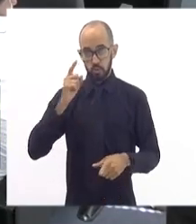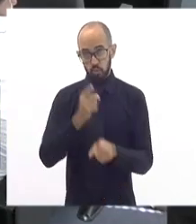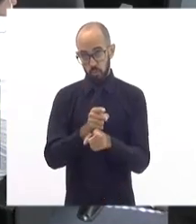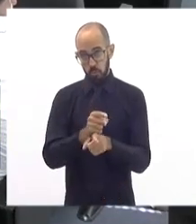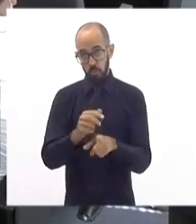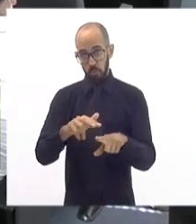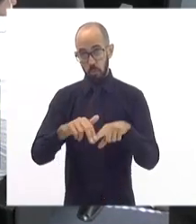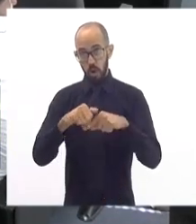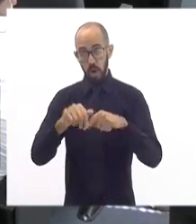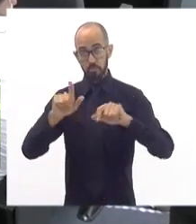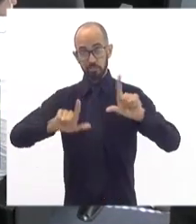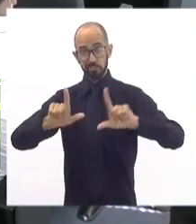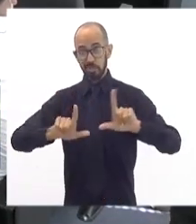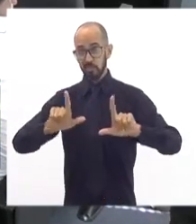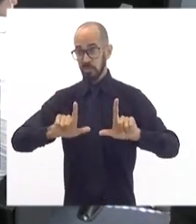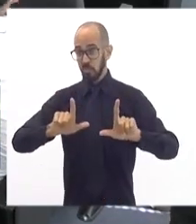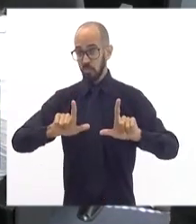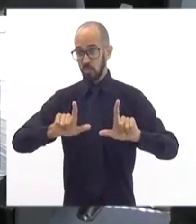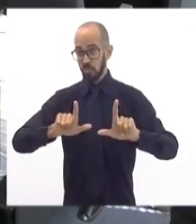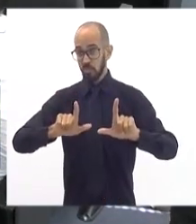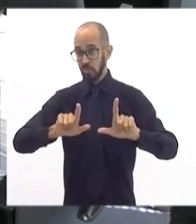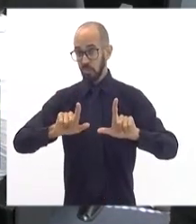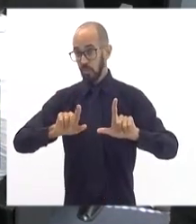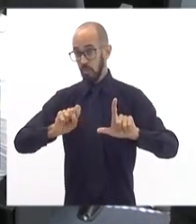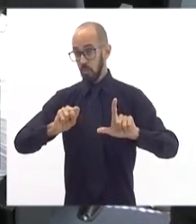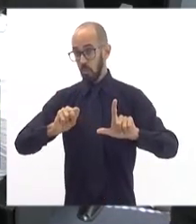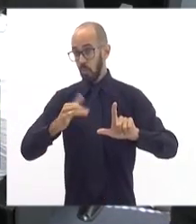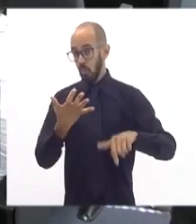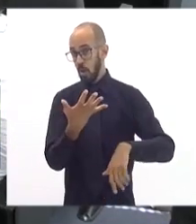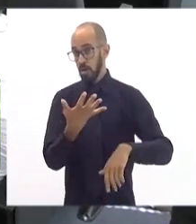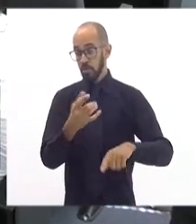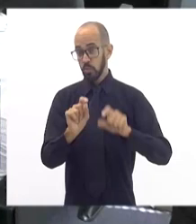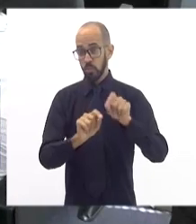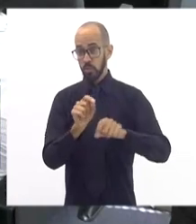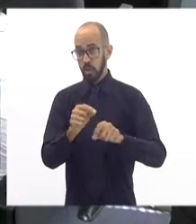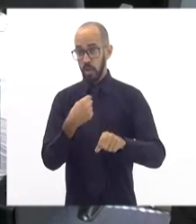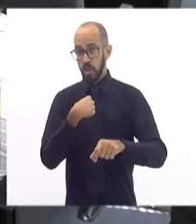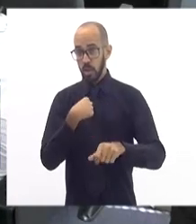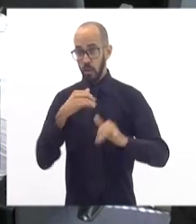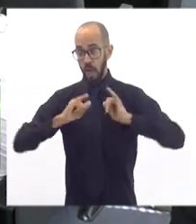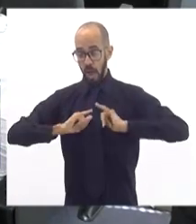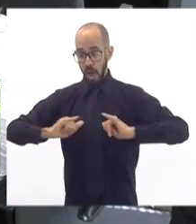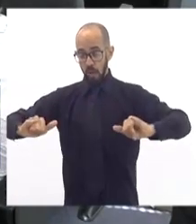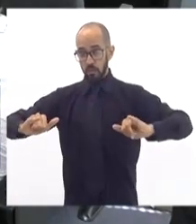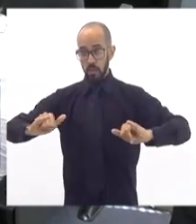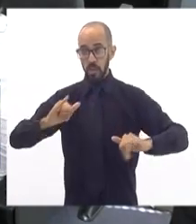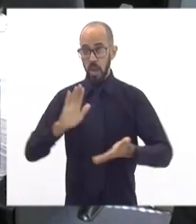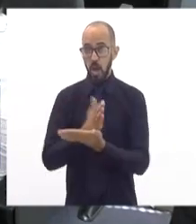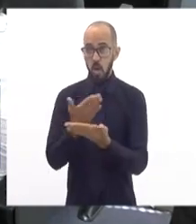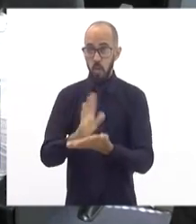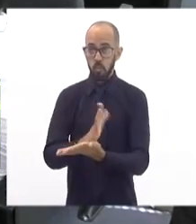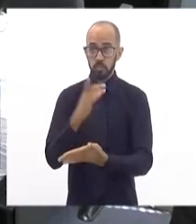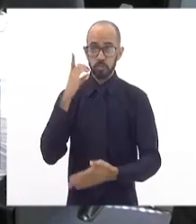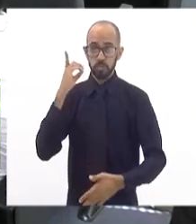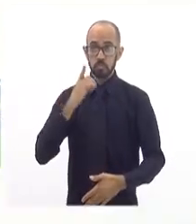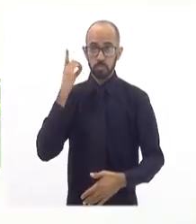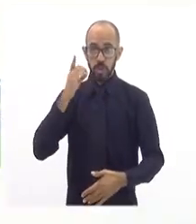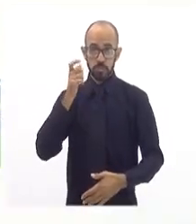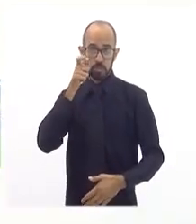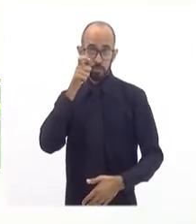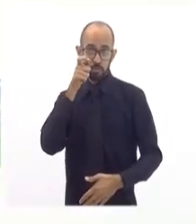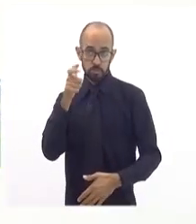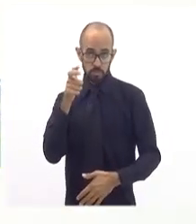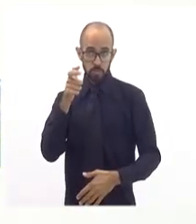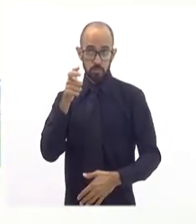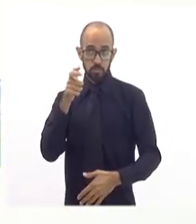Nós tomamos conhecimento através da mídia foi quando eu comuniquei alguns deputados aqui da casa alguns deputados interessados